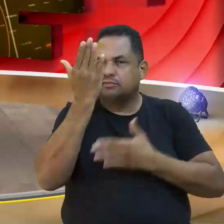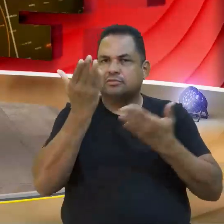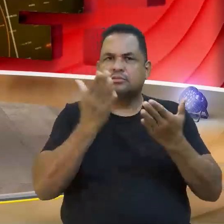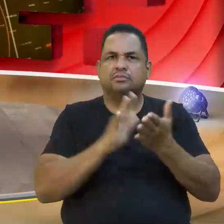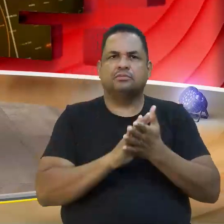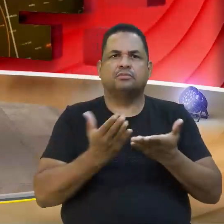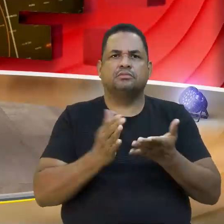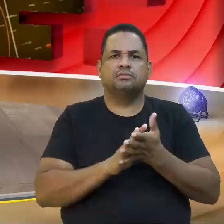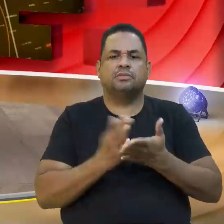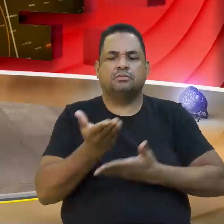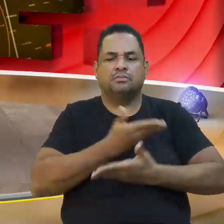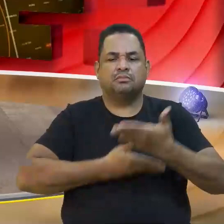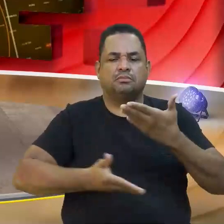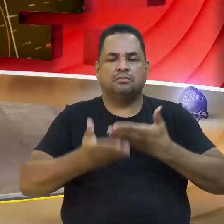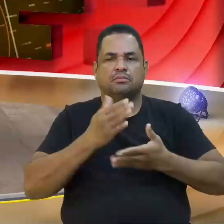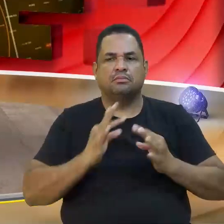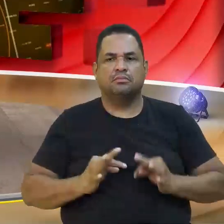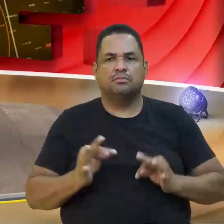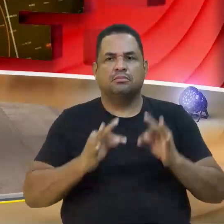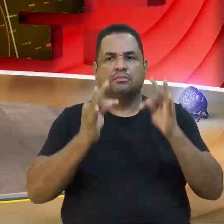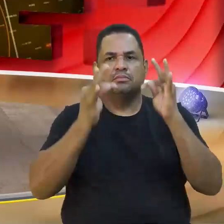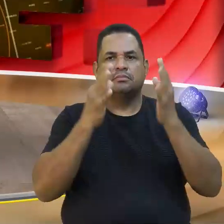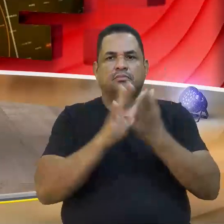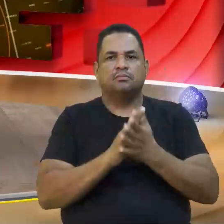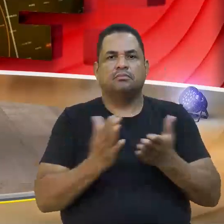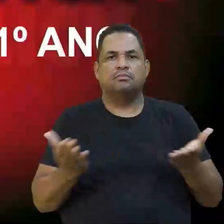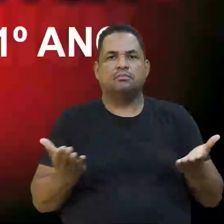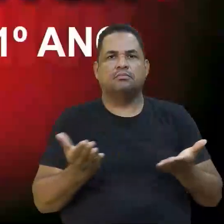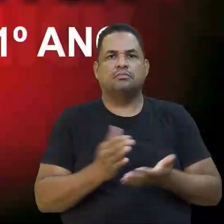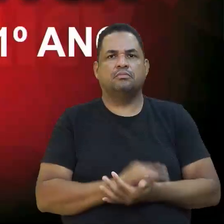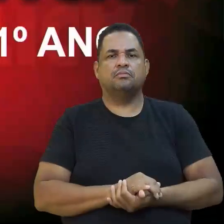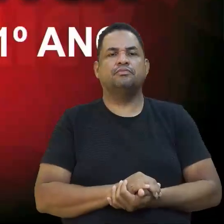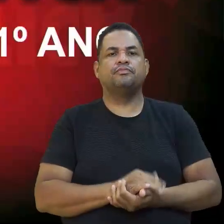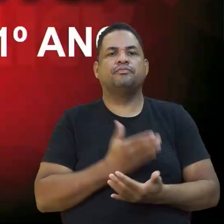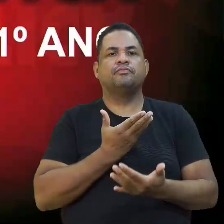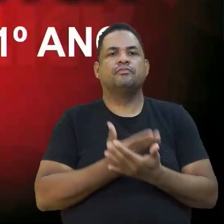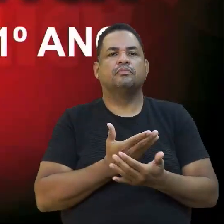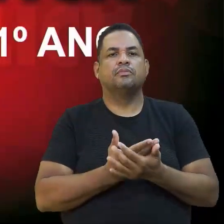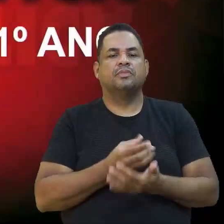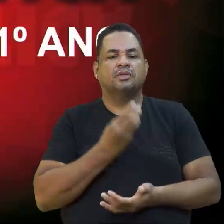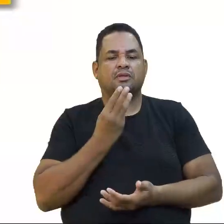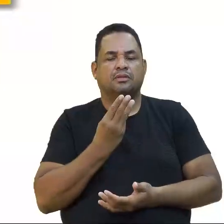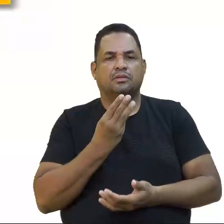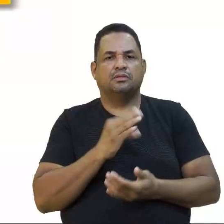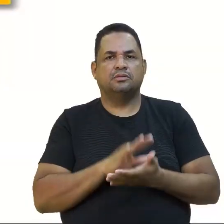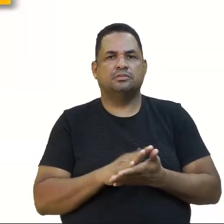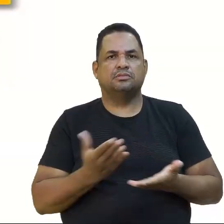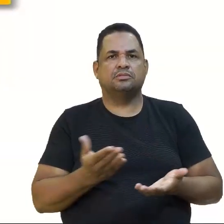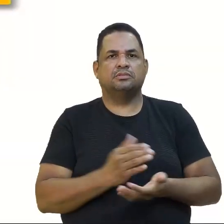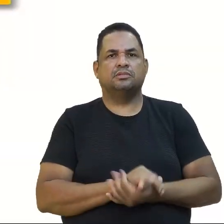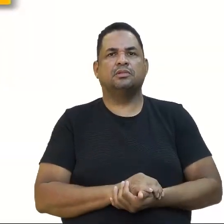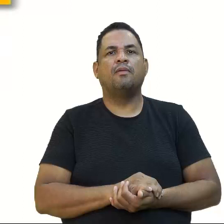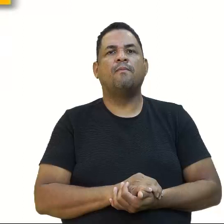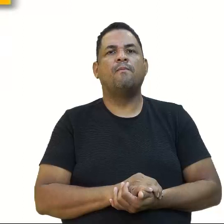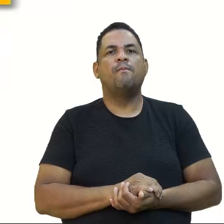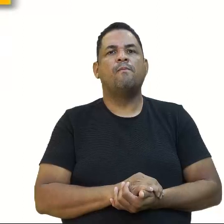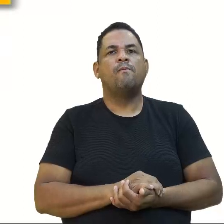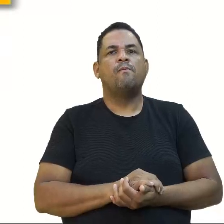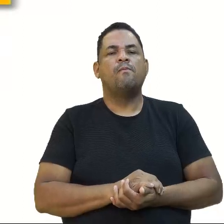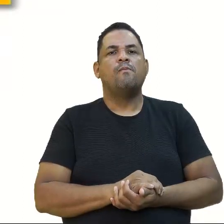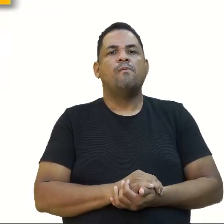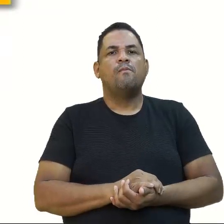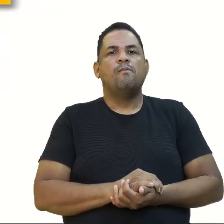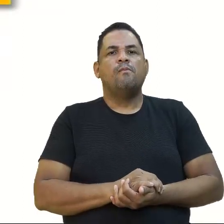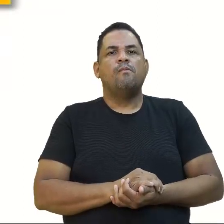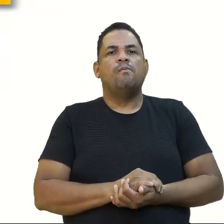da mediação tecnológica, certo? Vamos lá, agora sim então, aula de número 3. Vamos junto. E aí? Mega revisão